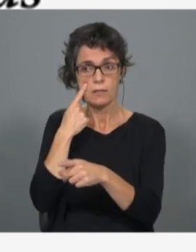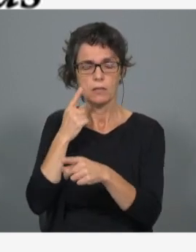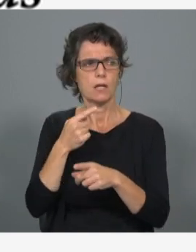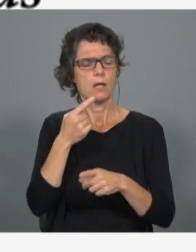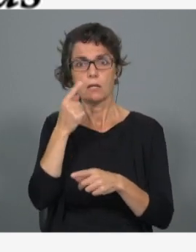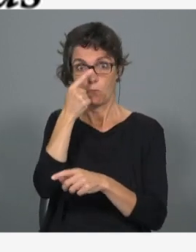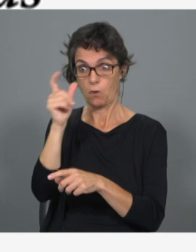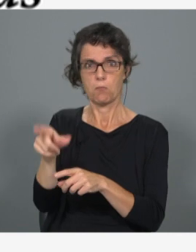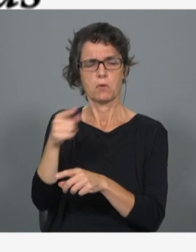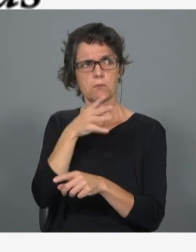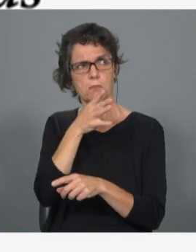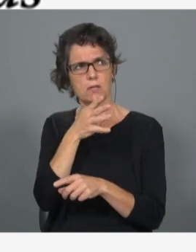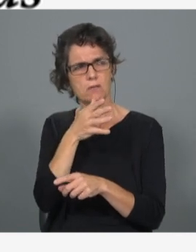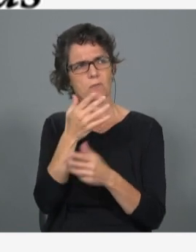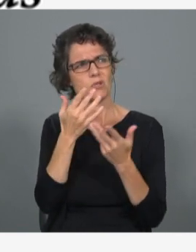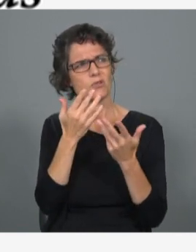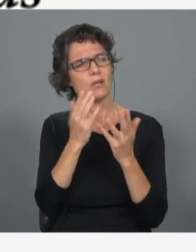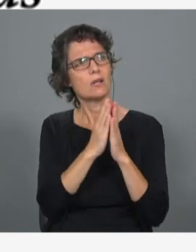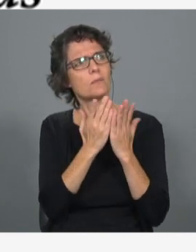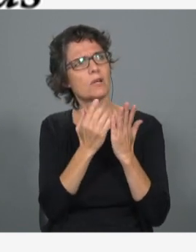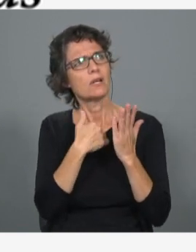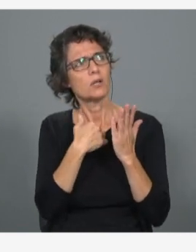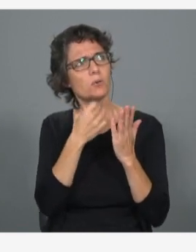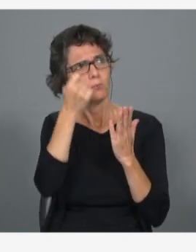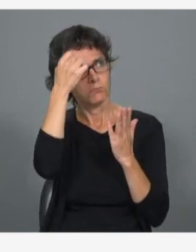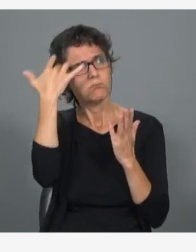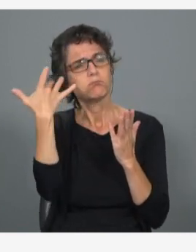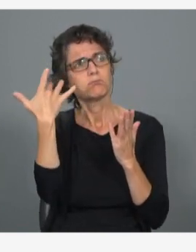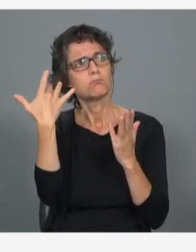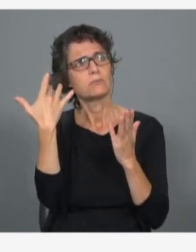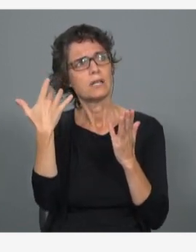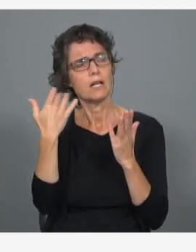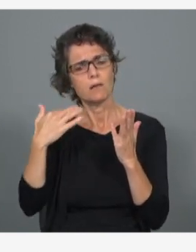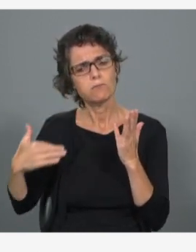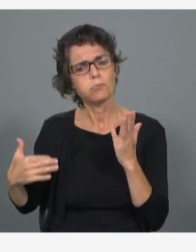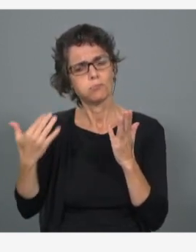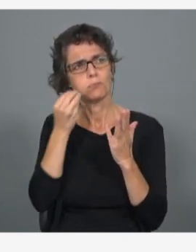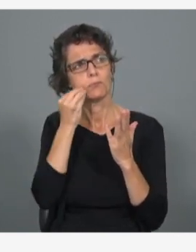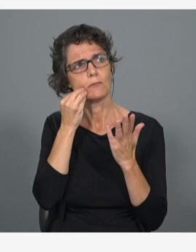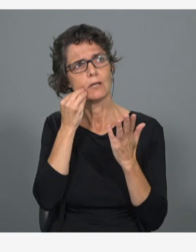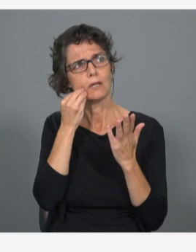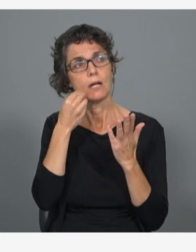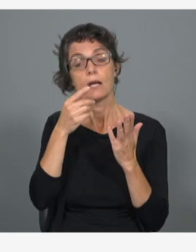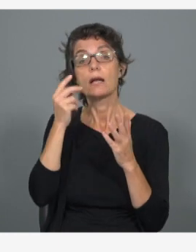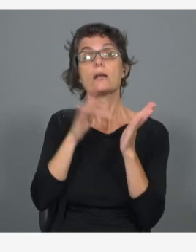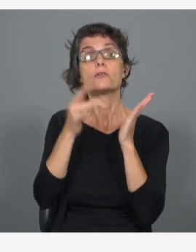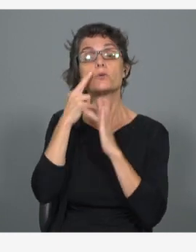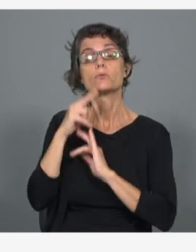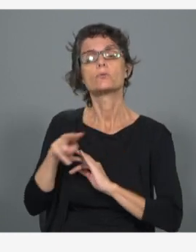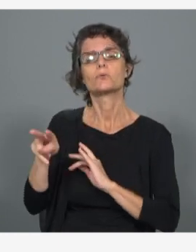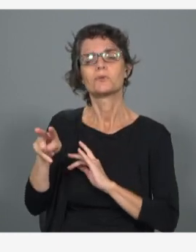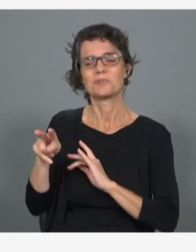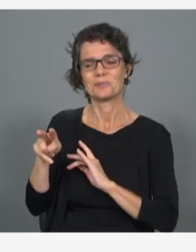Jesus: Mestre, tudo isso tenho eu cumprido desde a juventude. Jesus olhou para ele com simpatia